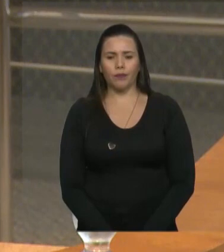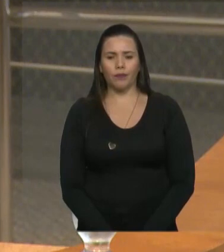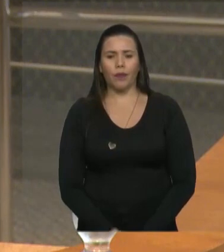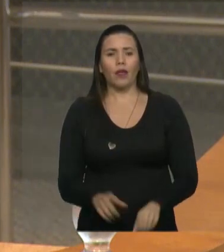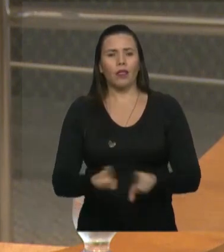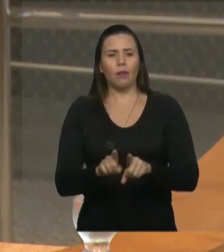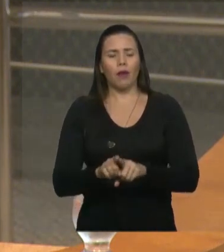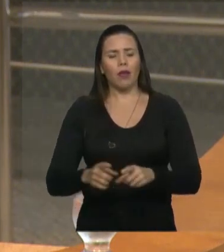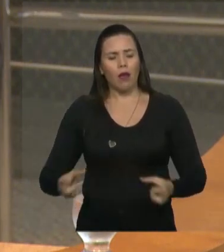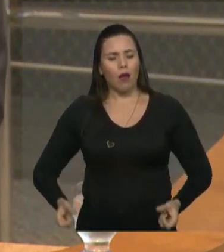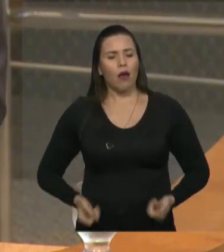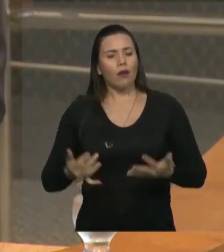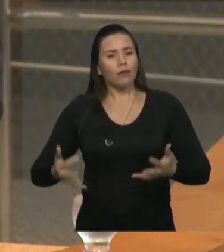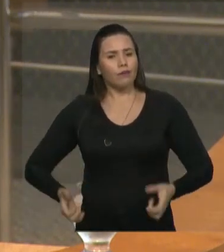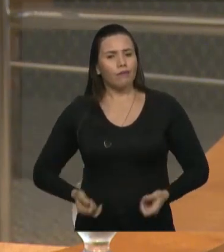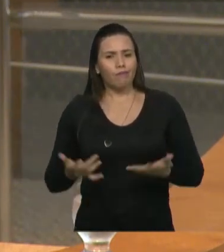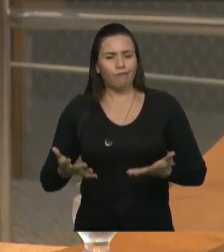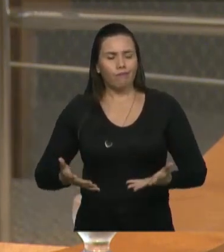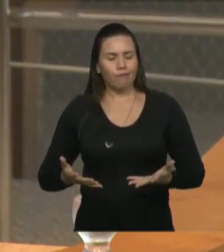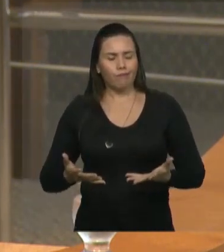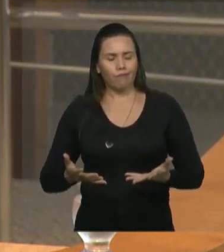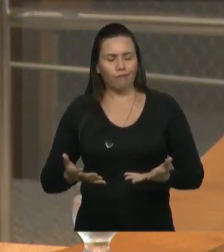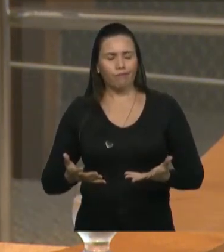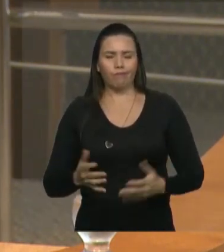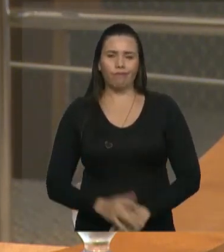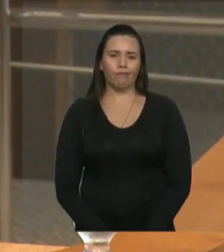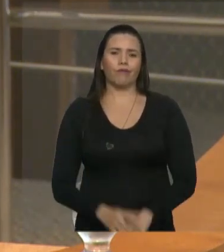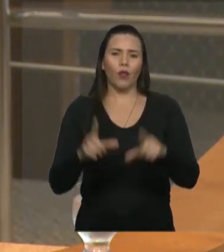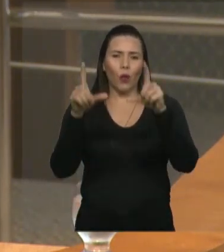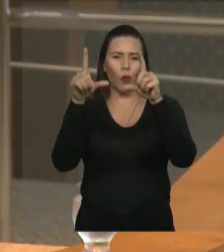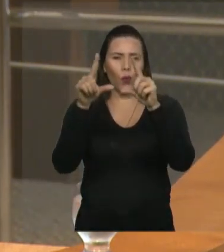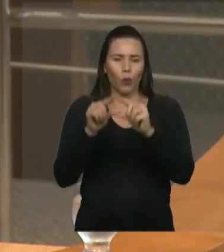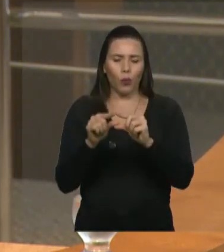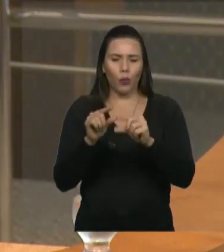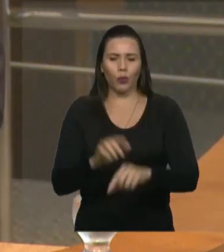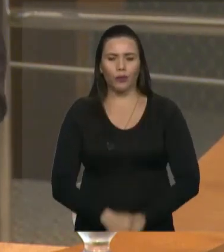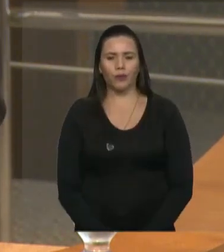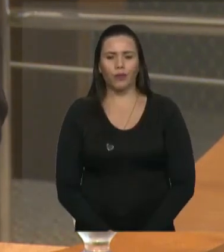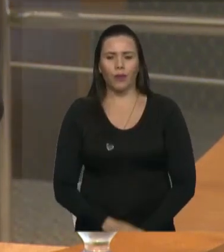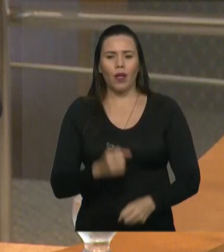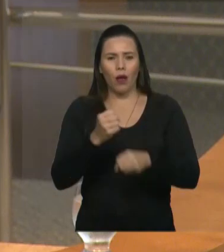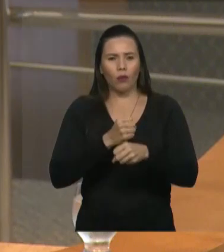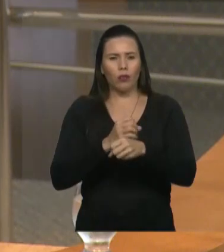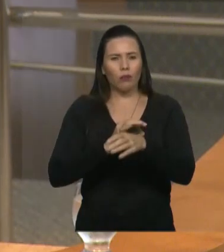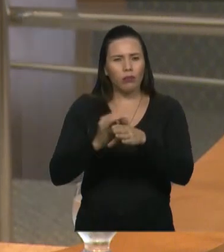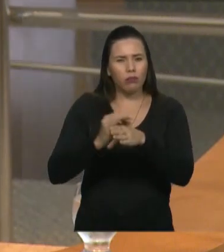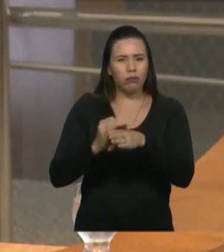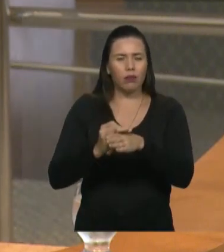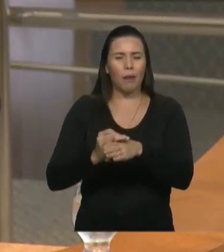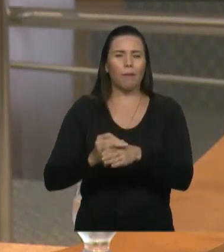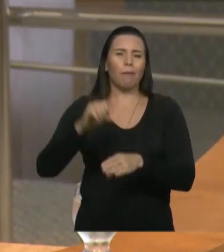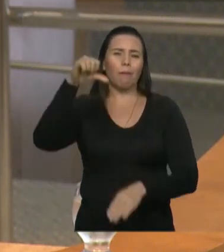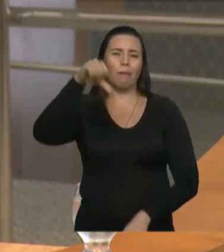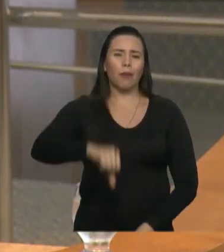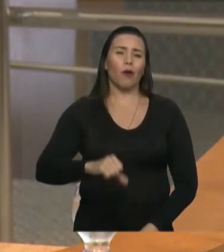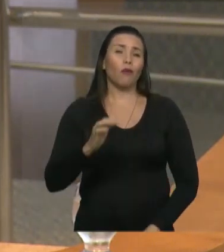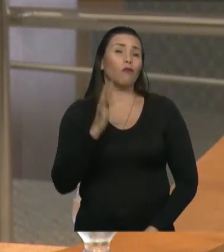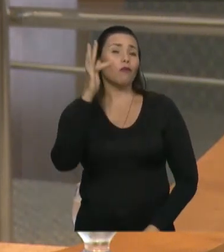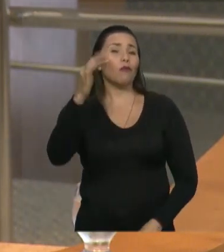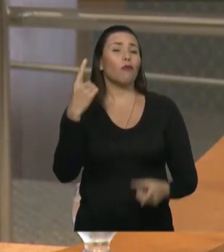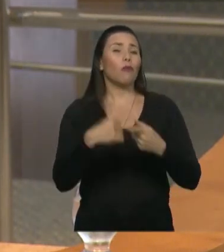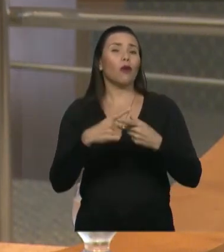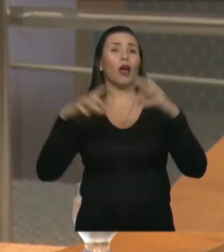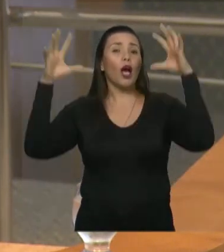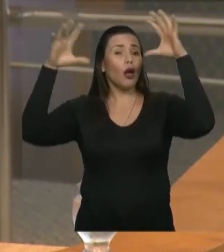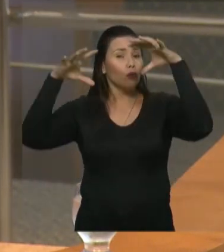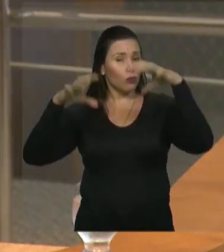tem capacidade de buscar dinheiro fora. As estradas vão piorar com o inverno, o recurso é pouco. E eu pergunto,